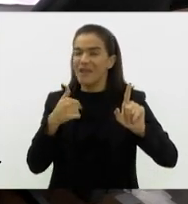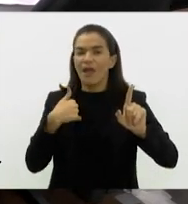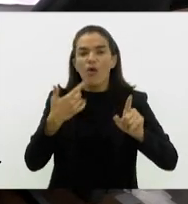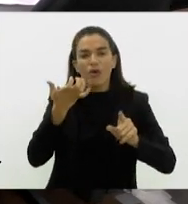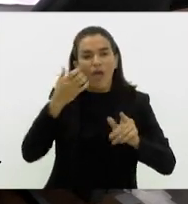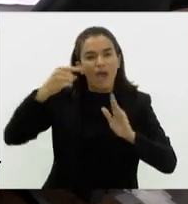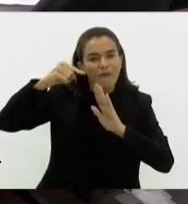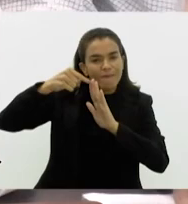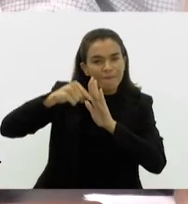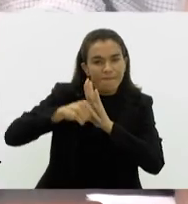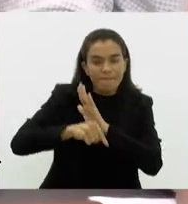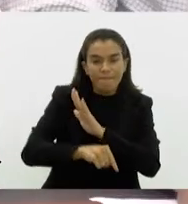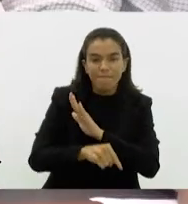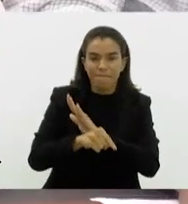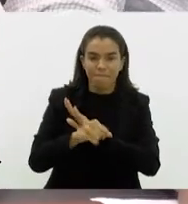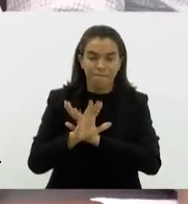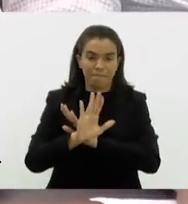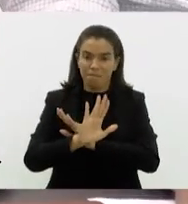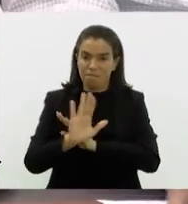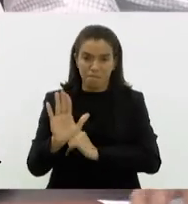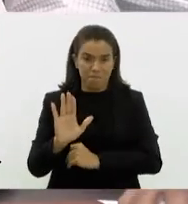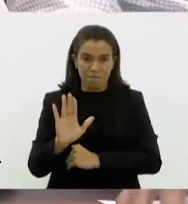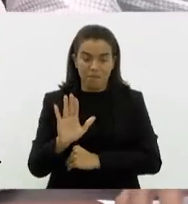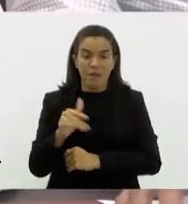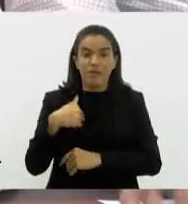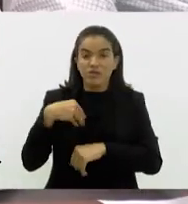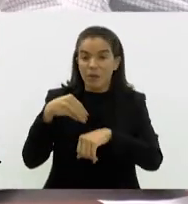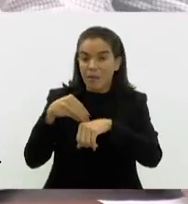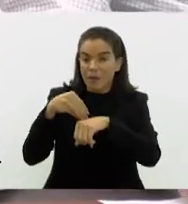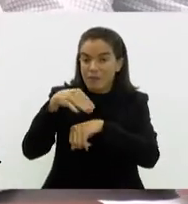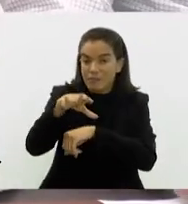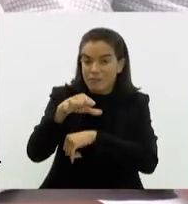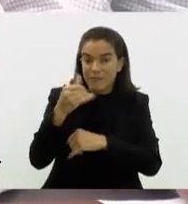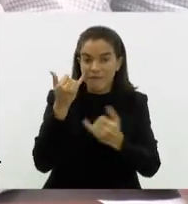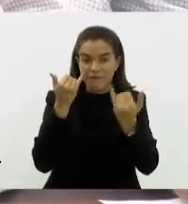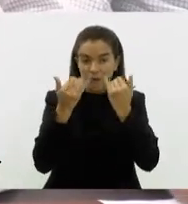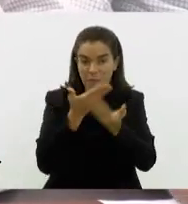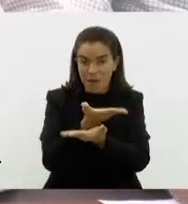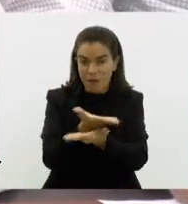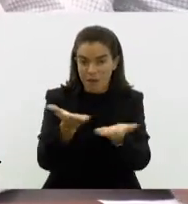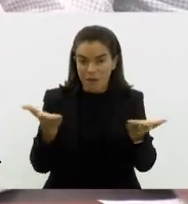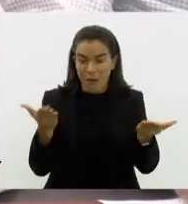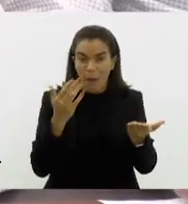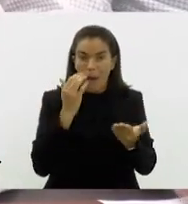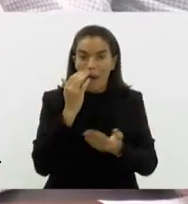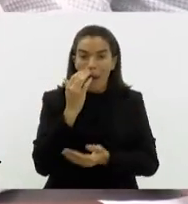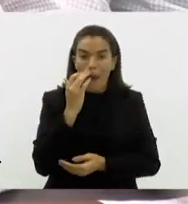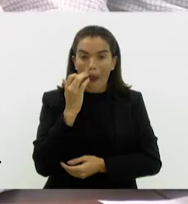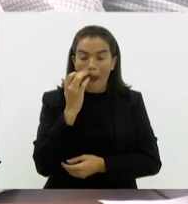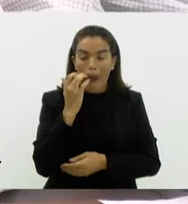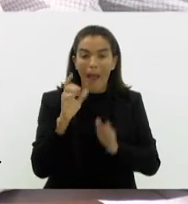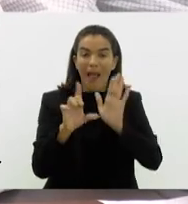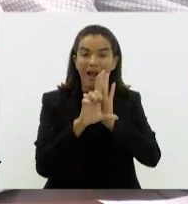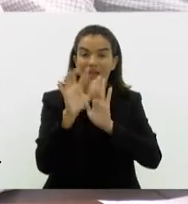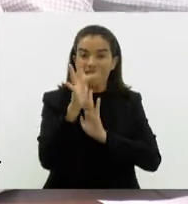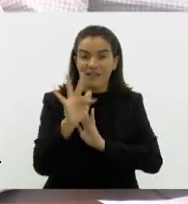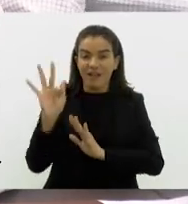aprofundar, porque pedir vistas a gente não vai discutir, mas só para informar a todos, é a questão da Lei